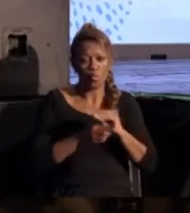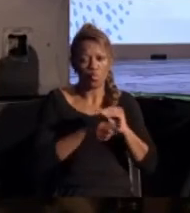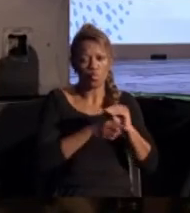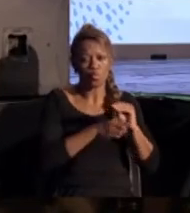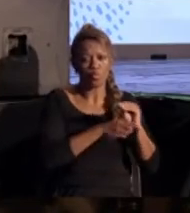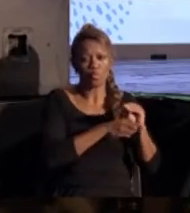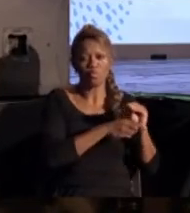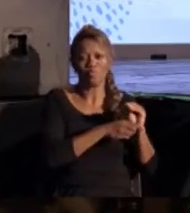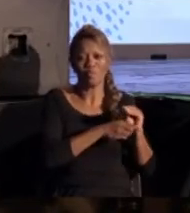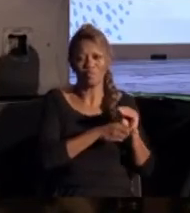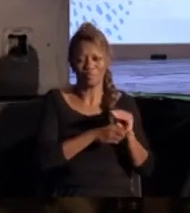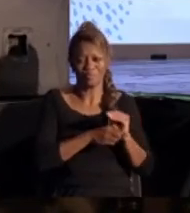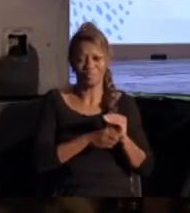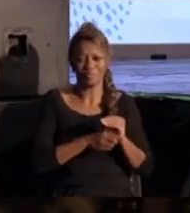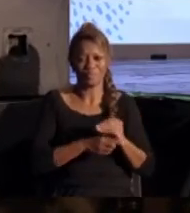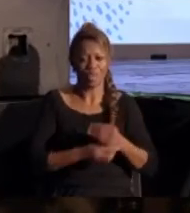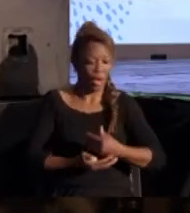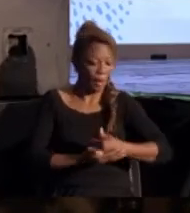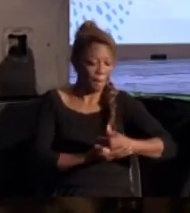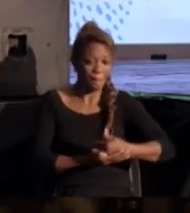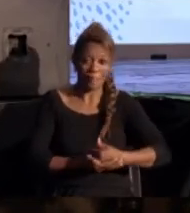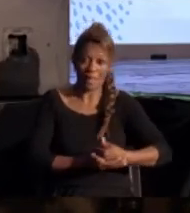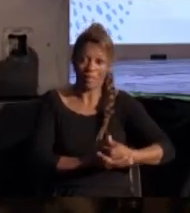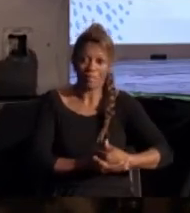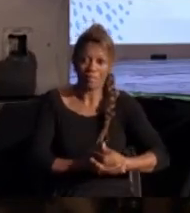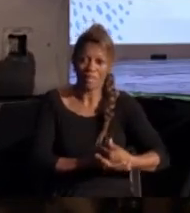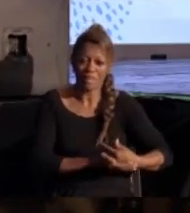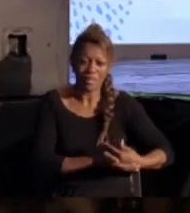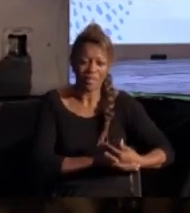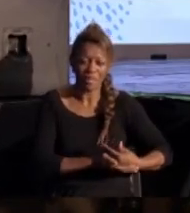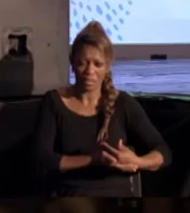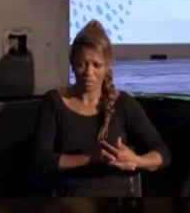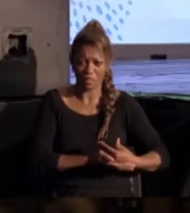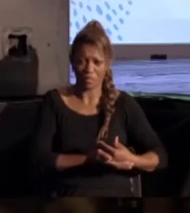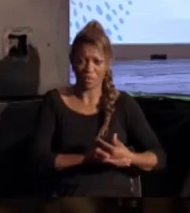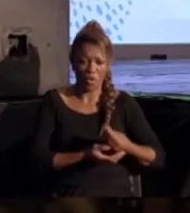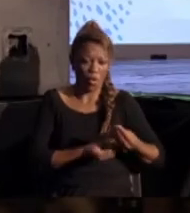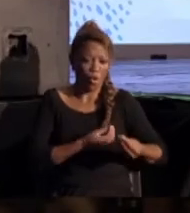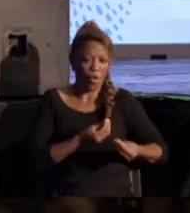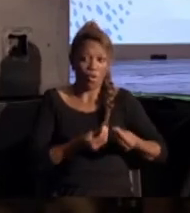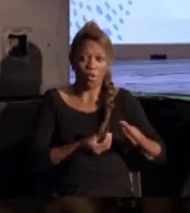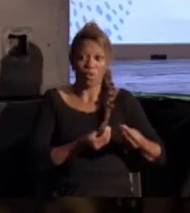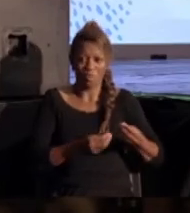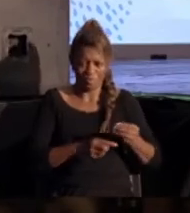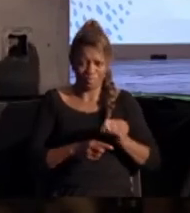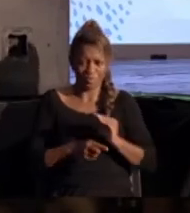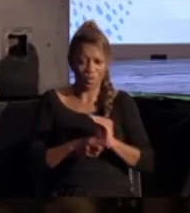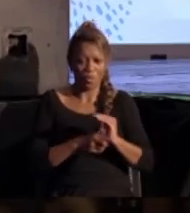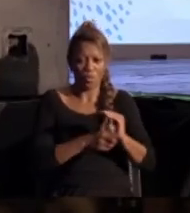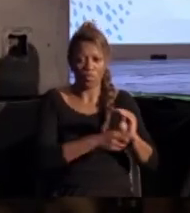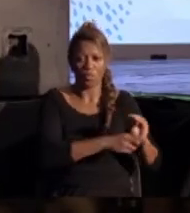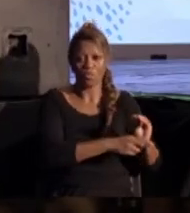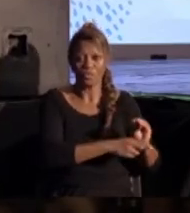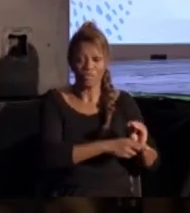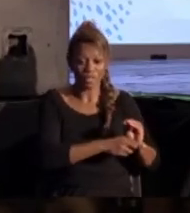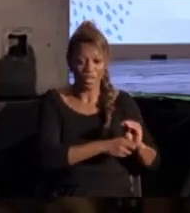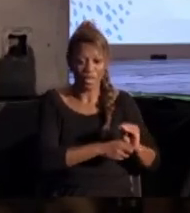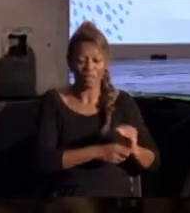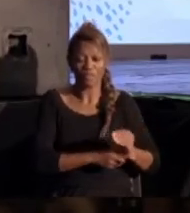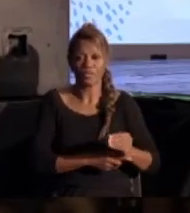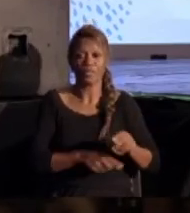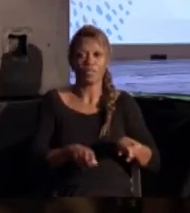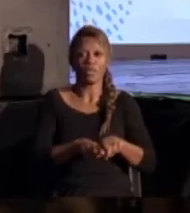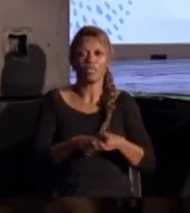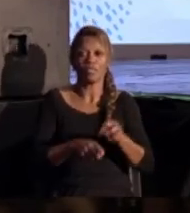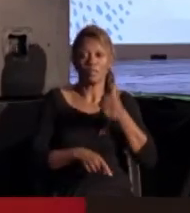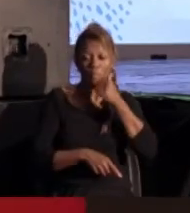seio disponível uma boa parte do tempo, porque as crianças andam nos panos, né, que envolvem, com as quais as mulheres africanas se